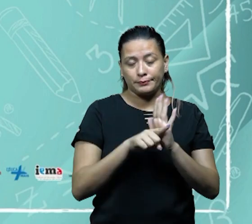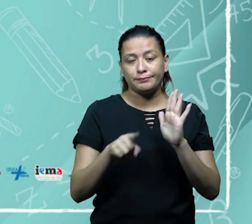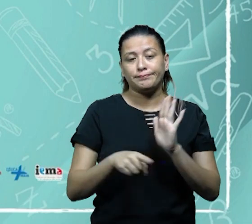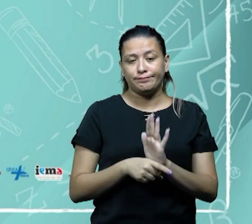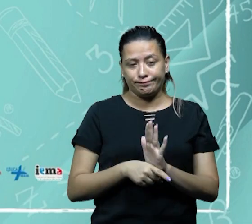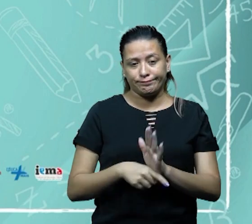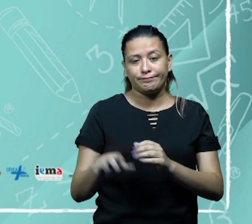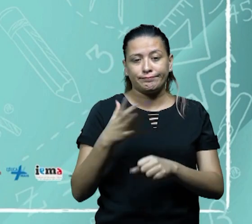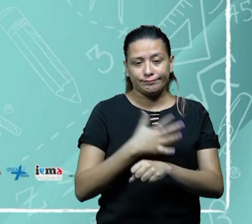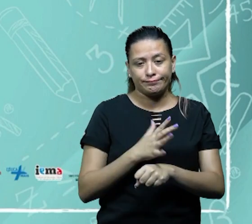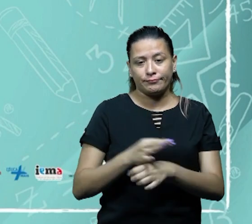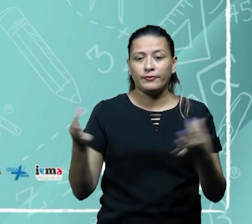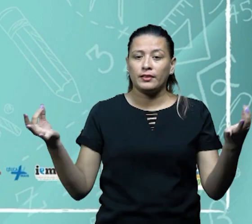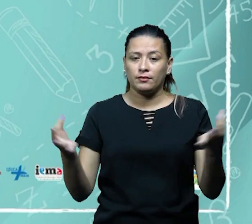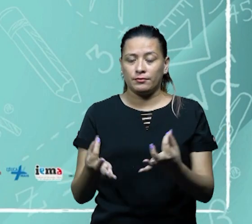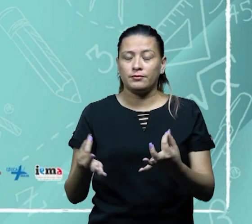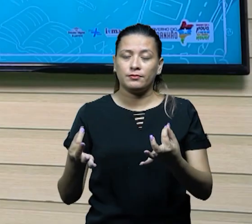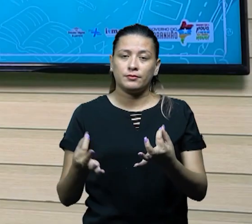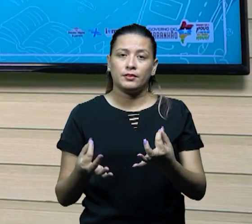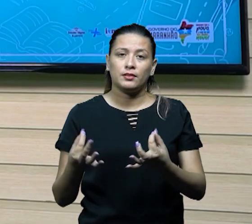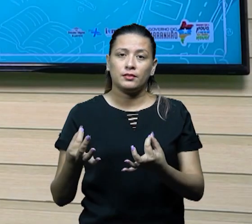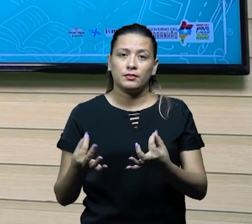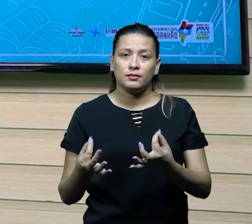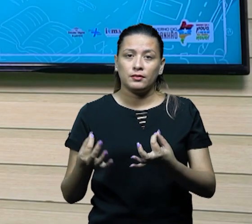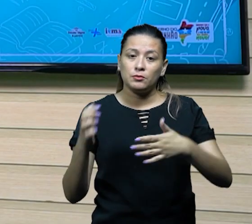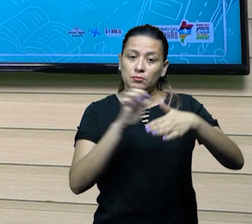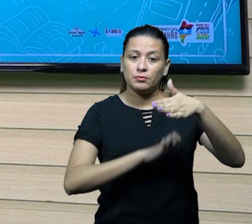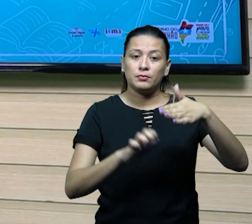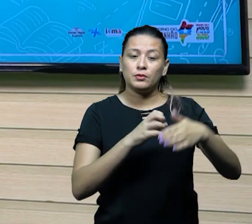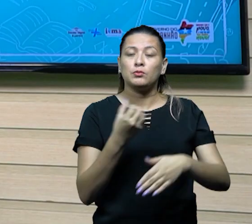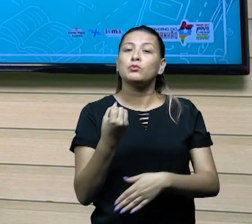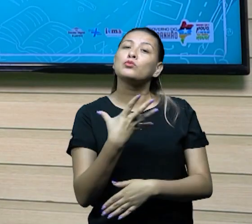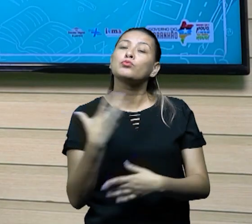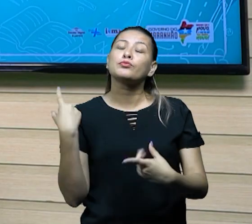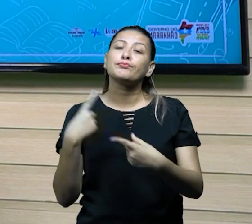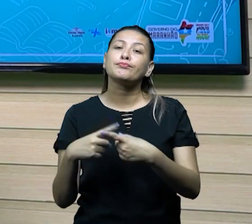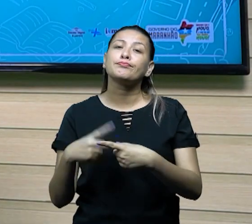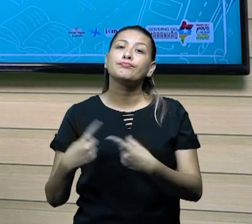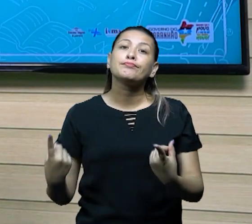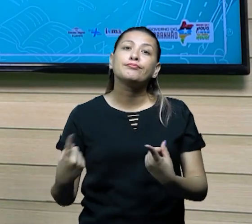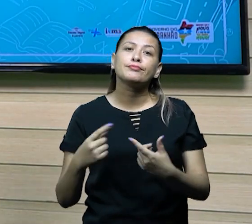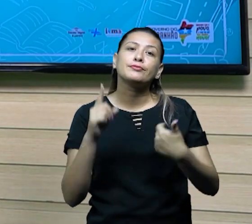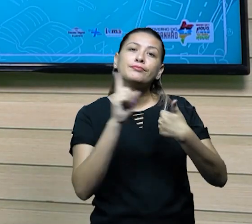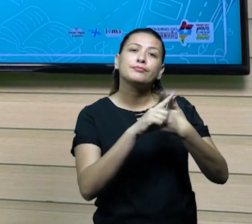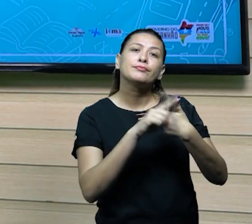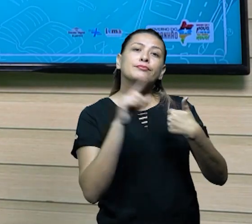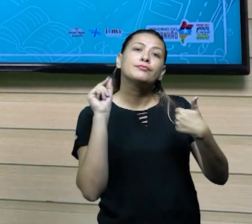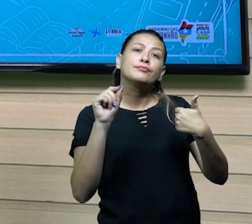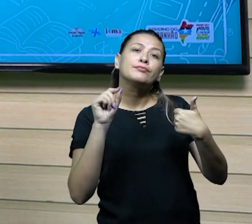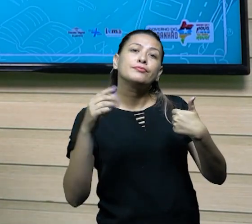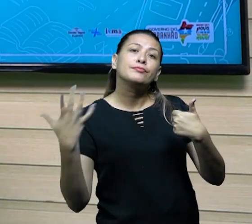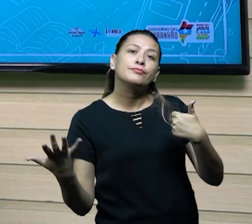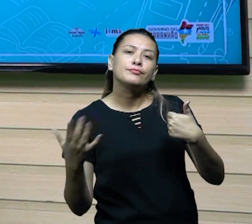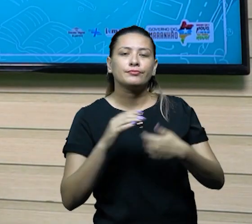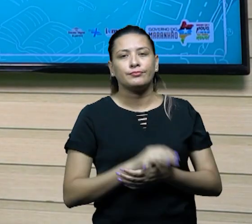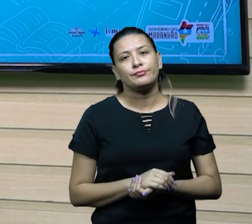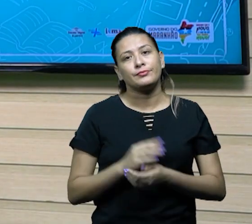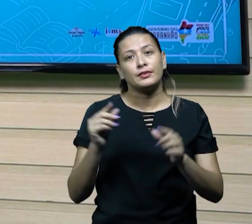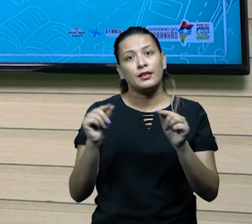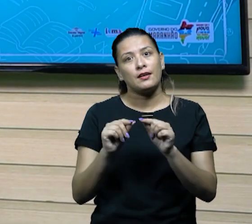de treinamento bem executado para uma empresa? Qual seria o primeiro benefício que um programa de treinamento desse lhe traz?